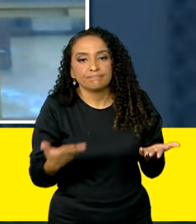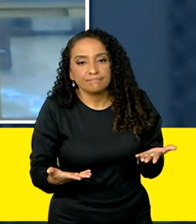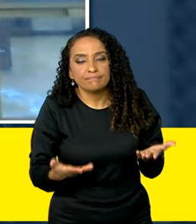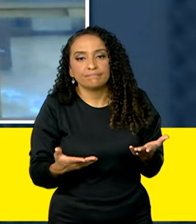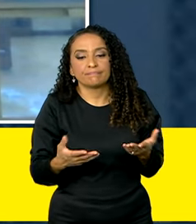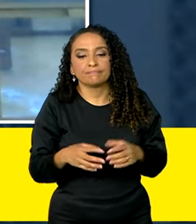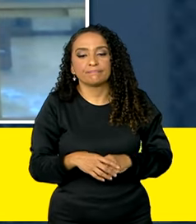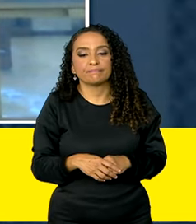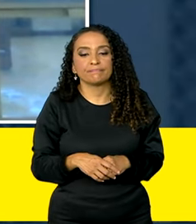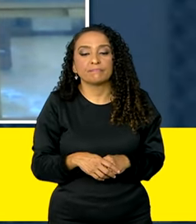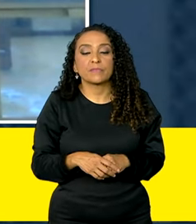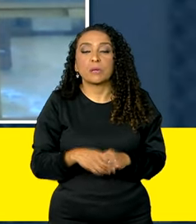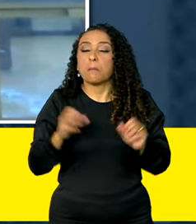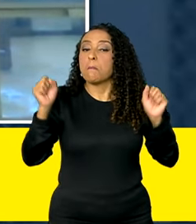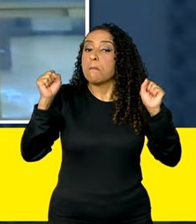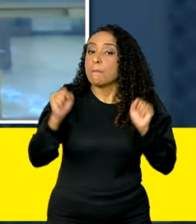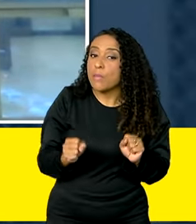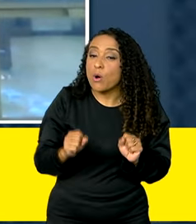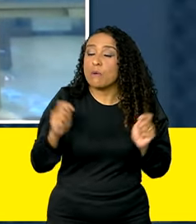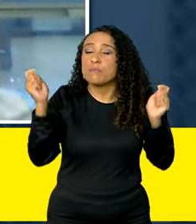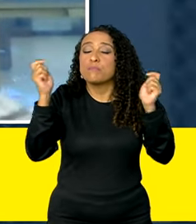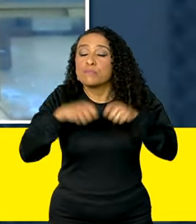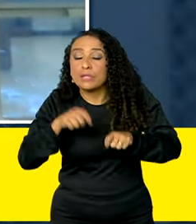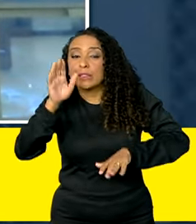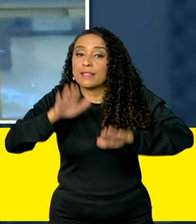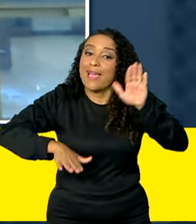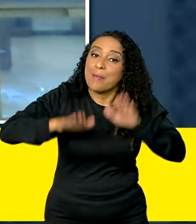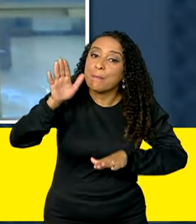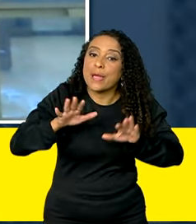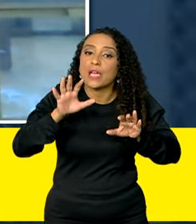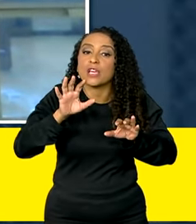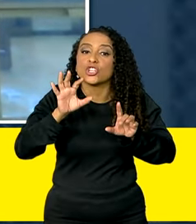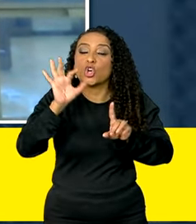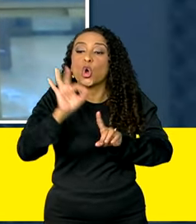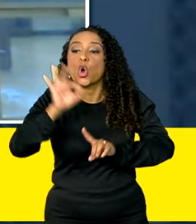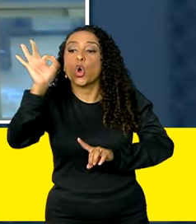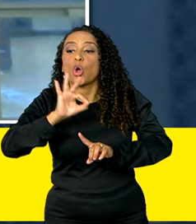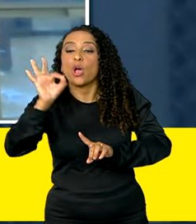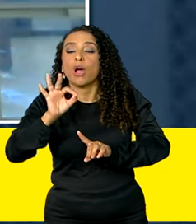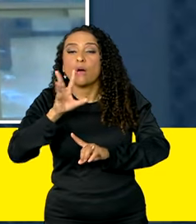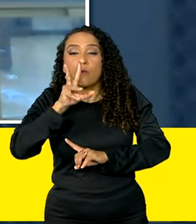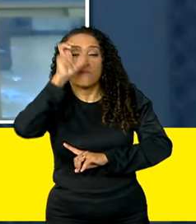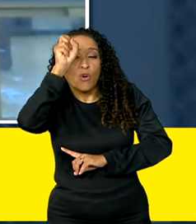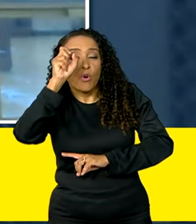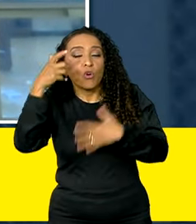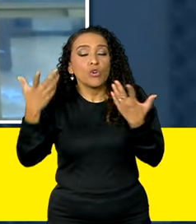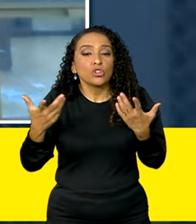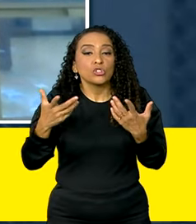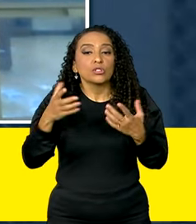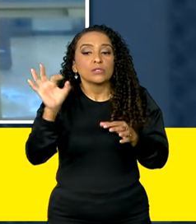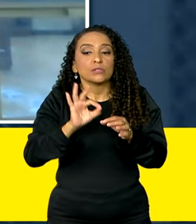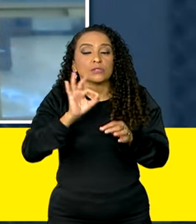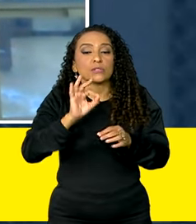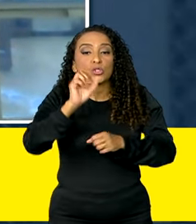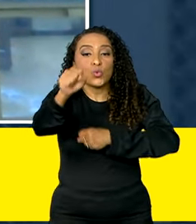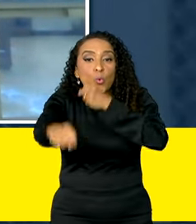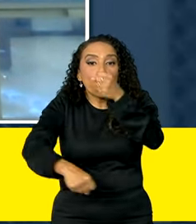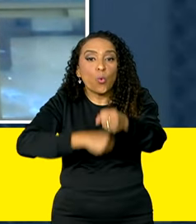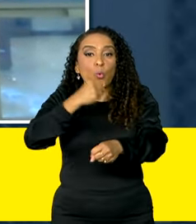elas podem entrar, dependendo do grau de intensidade desses incêndios, na taxa PRODES